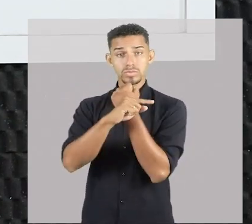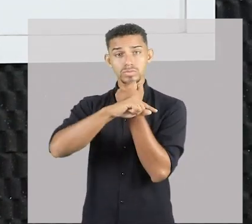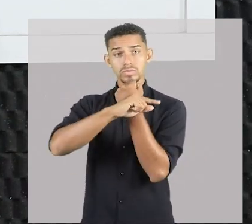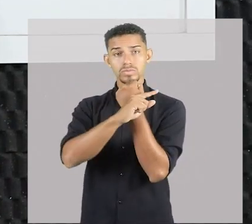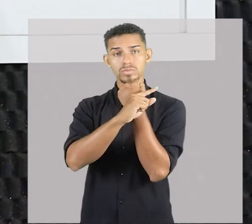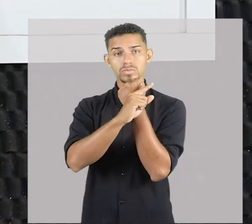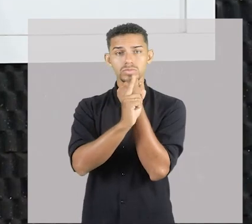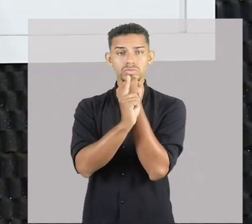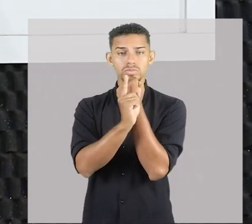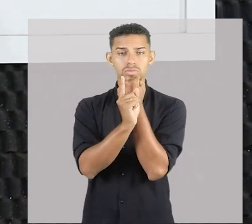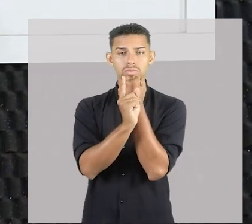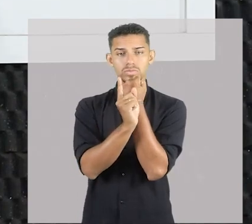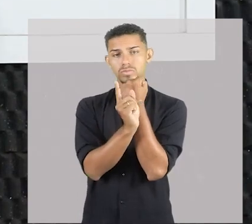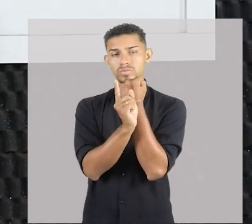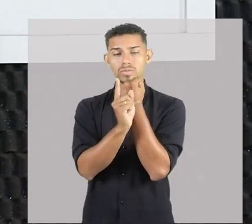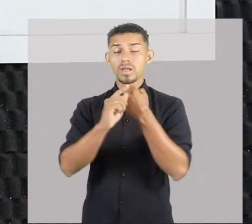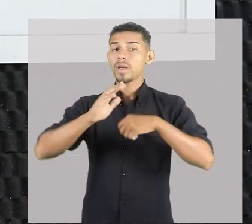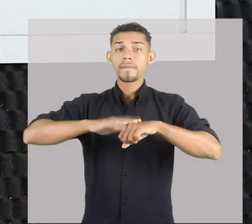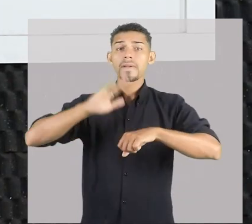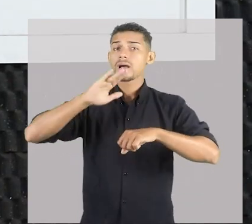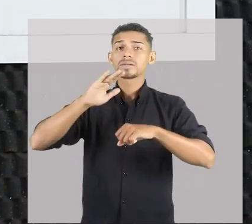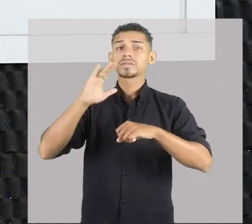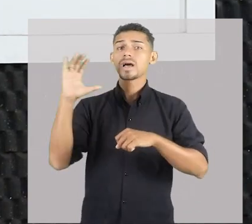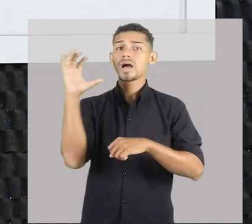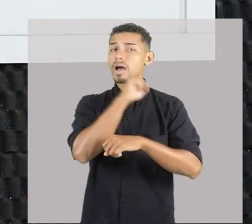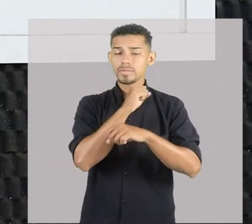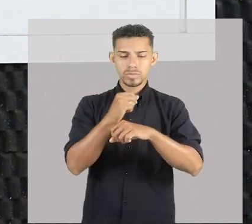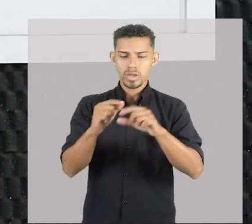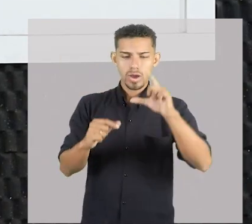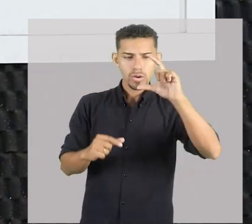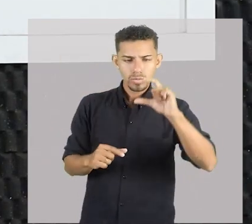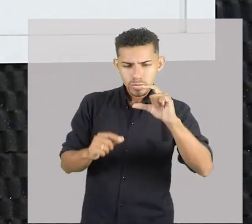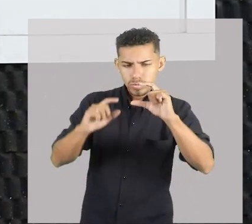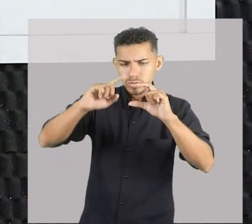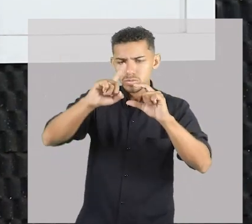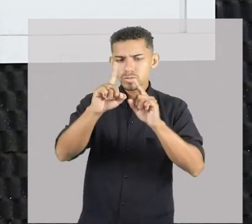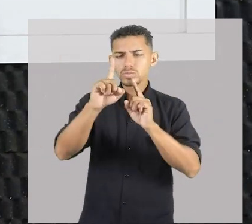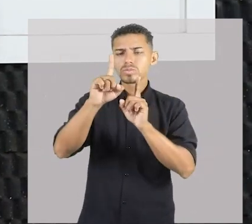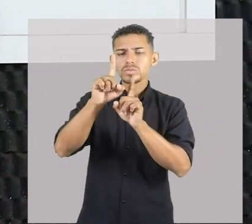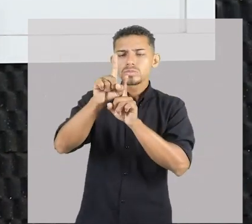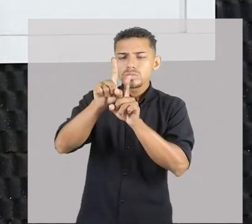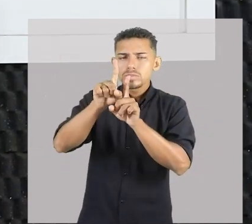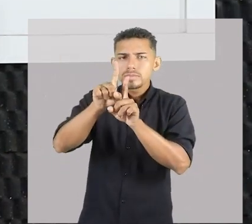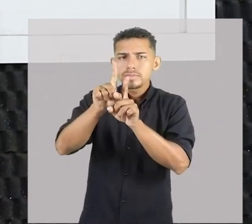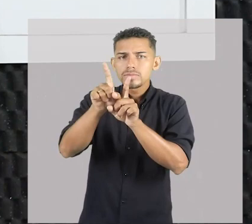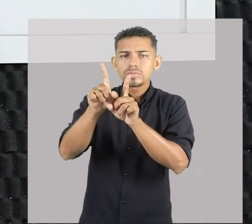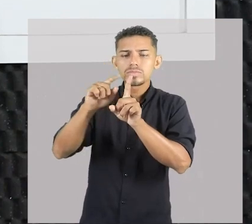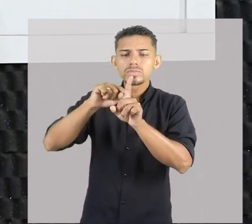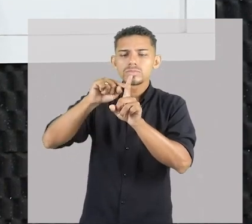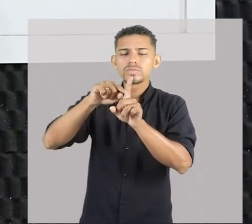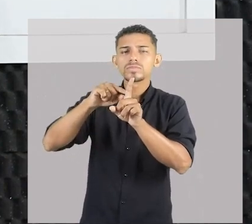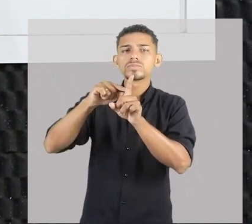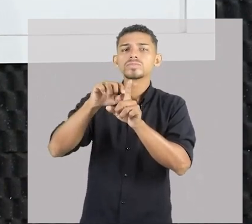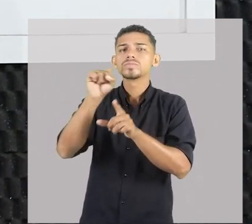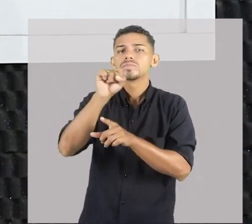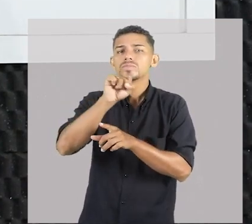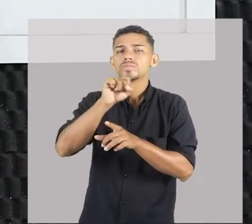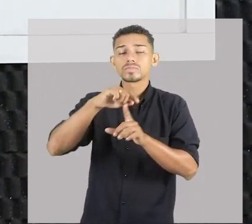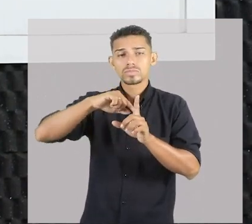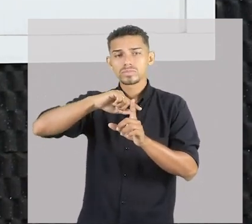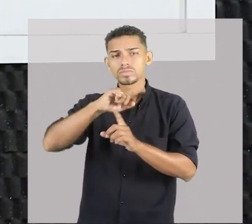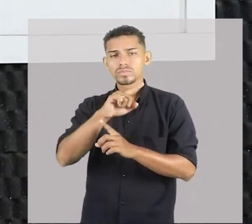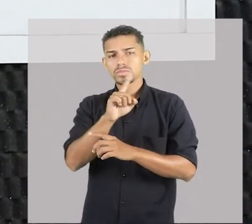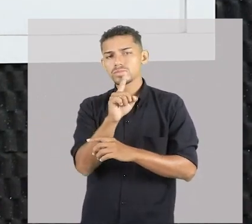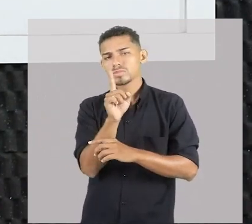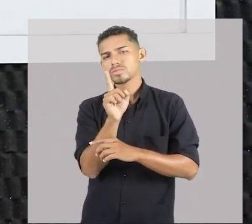o ponteiro mais rápido é o ponteiro dos segundos. Qual é o período do ponteiro dos segundos? Poxa, o ponteiro dos